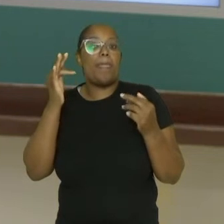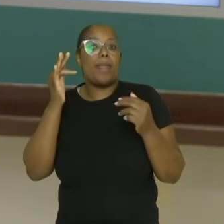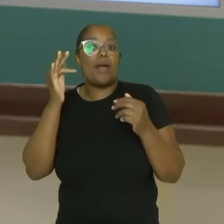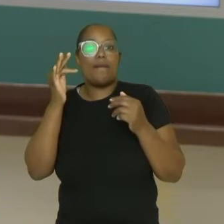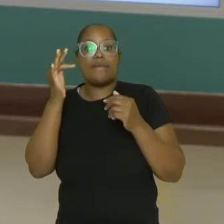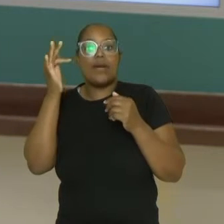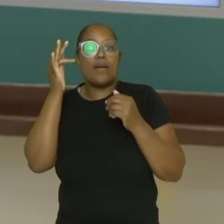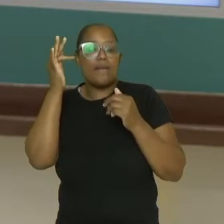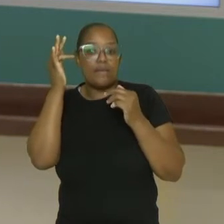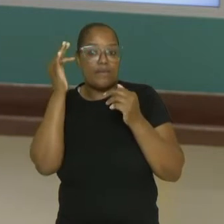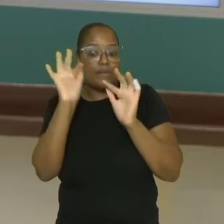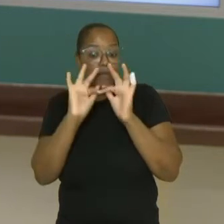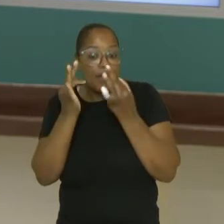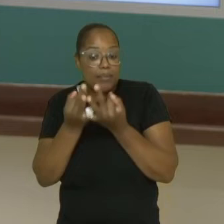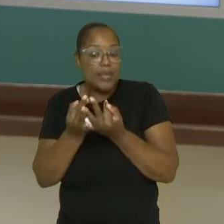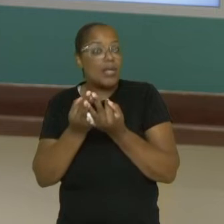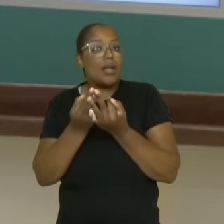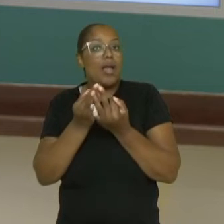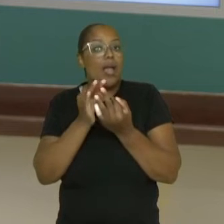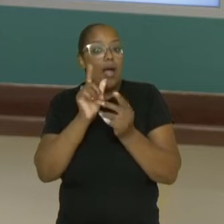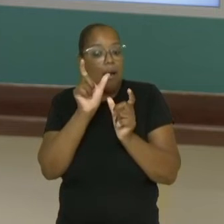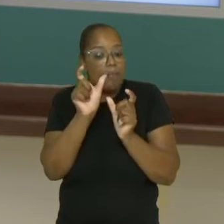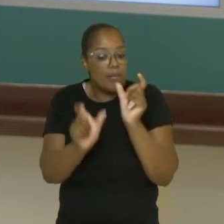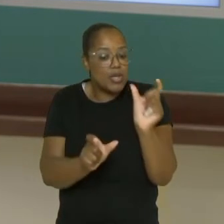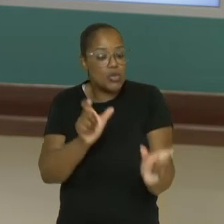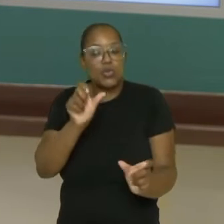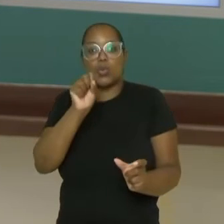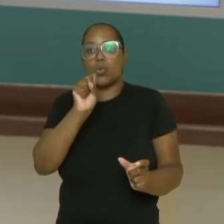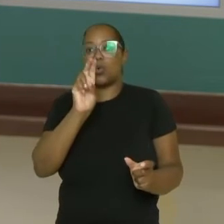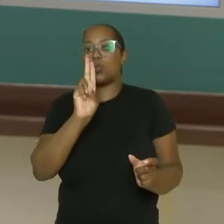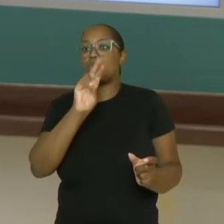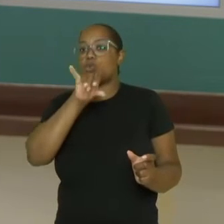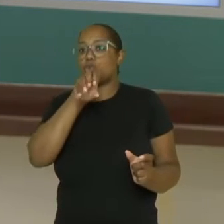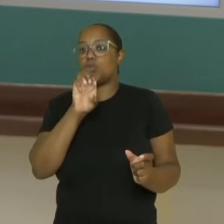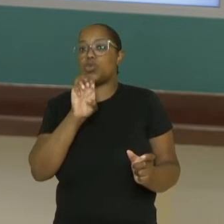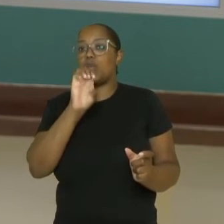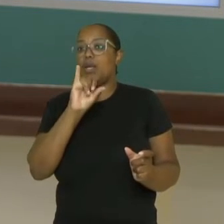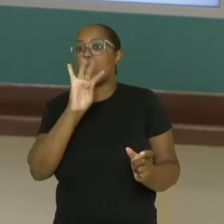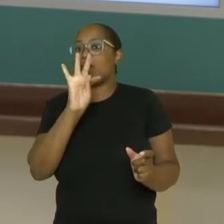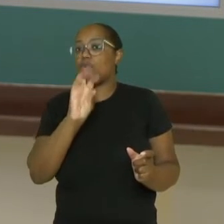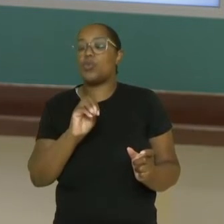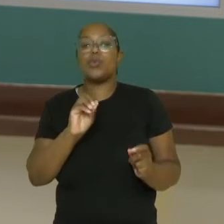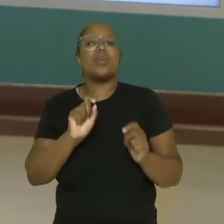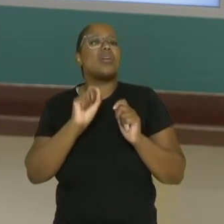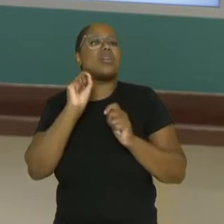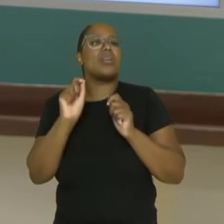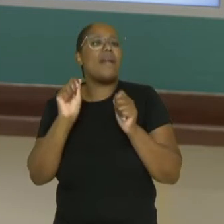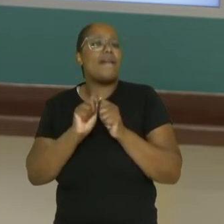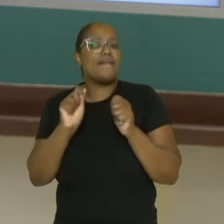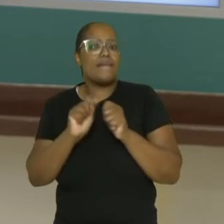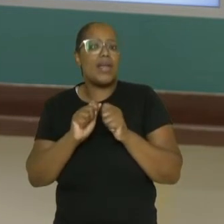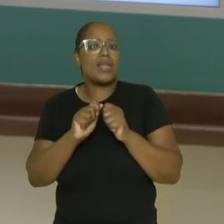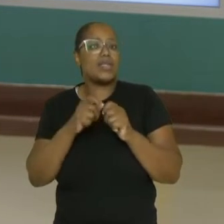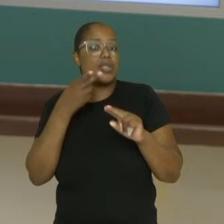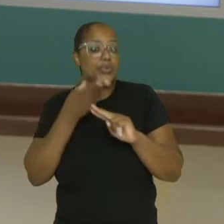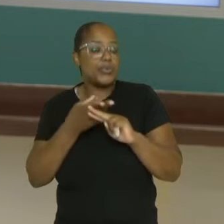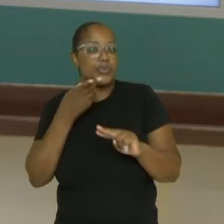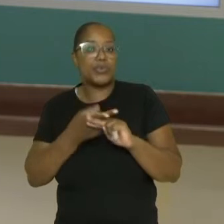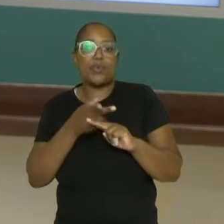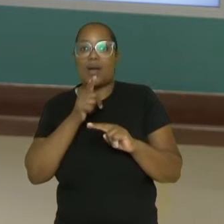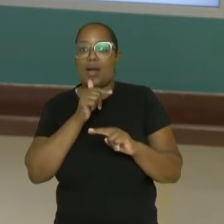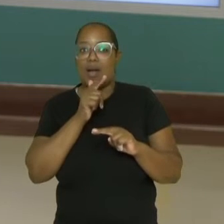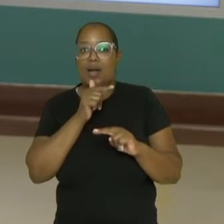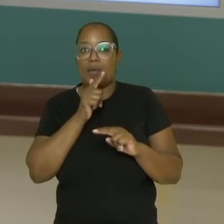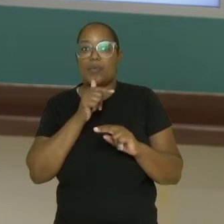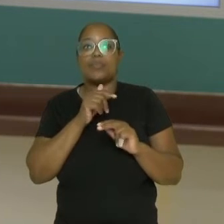fôssemos acompanhar, seria o sujeito que praticou a ação de consumir, né, esta água. Bom?